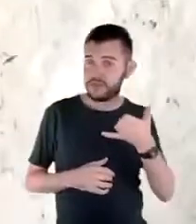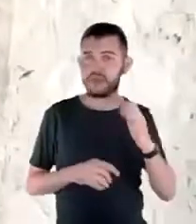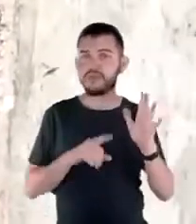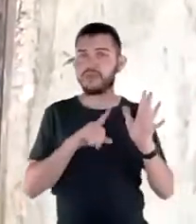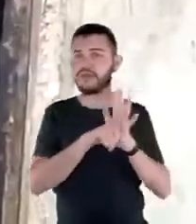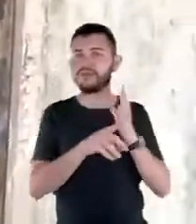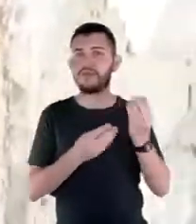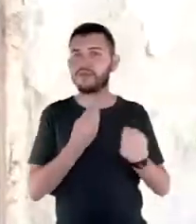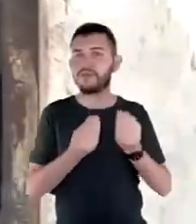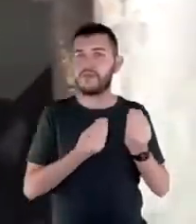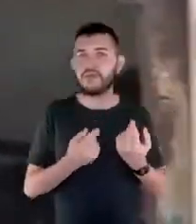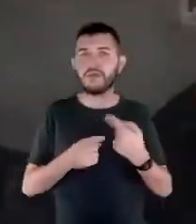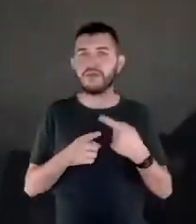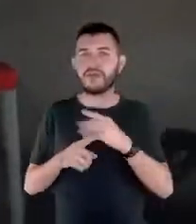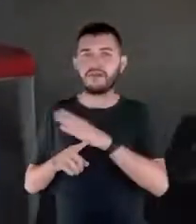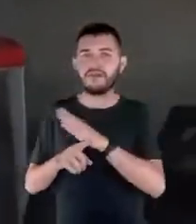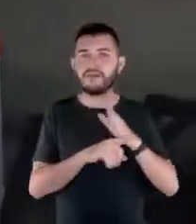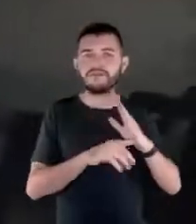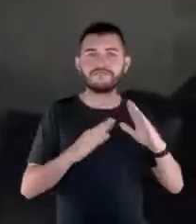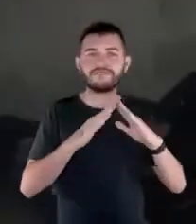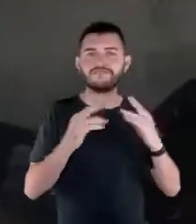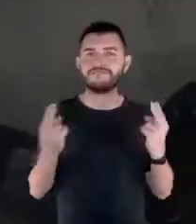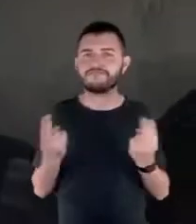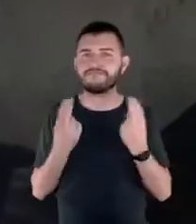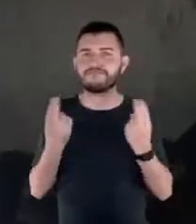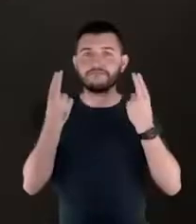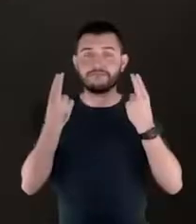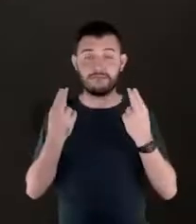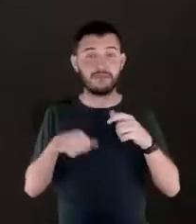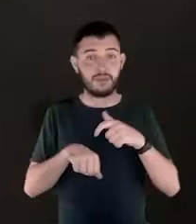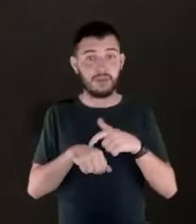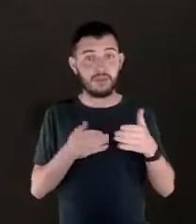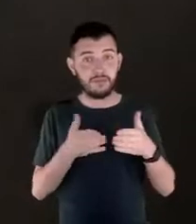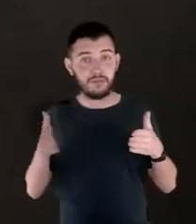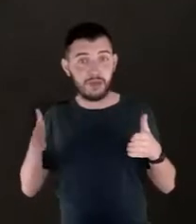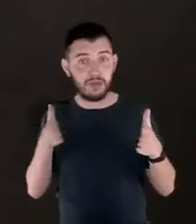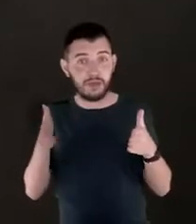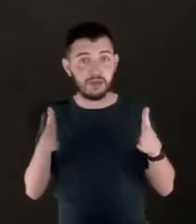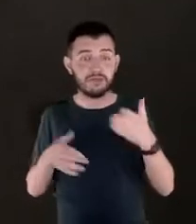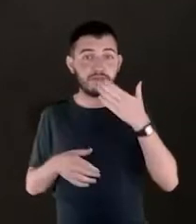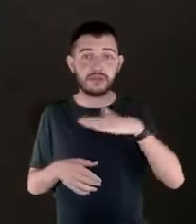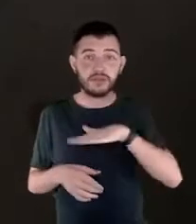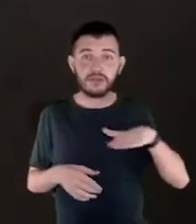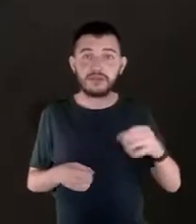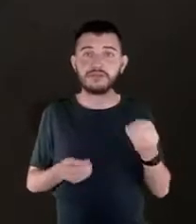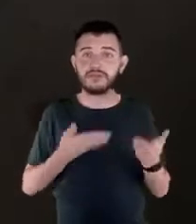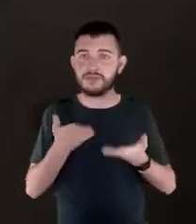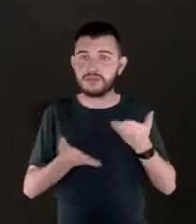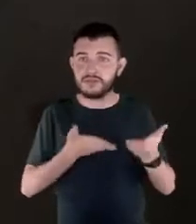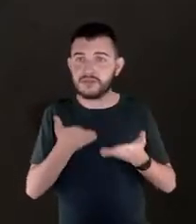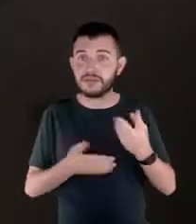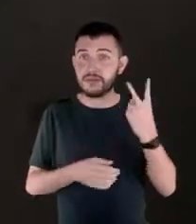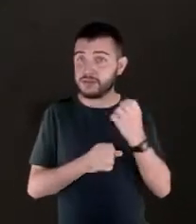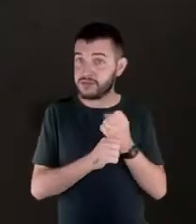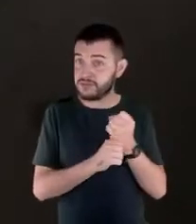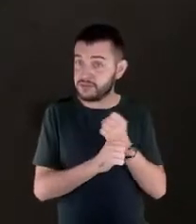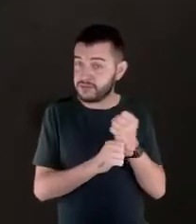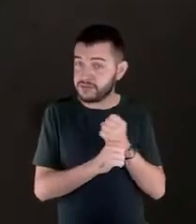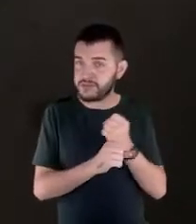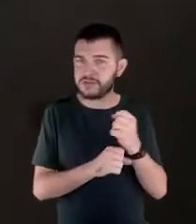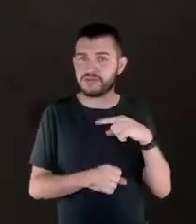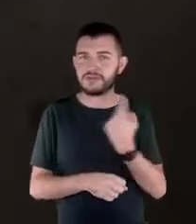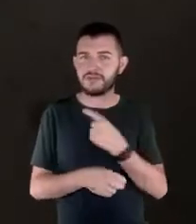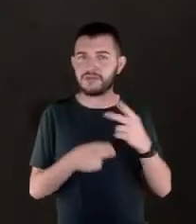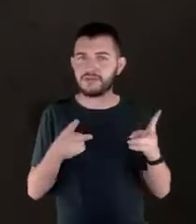telefone, porque a gente estava impossibilitado de ir nas residências. E no decorrer do período que ele está conosco, que vai fazer 2 anos que ele está